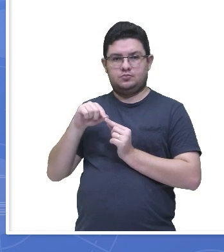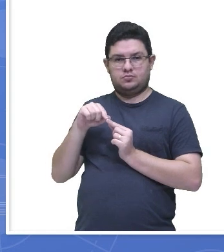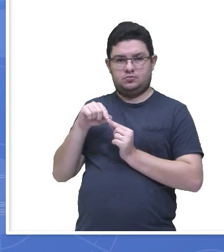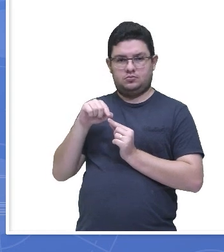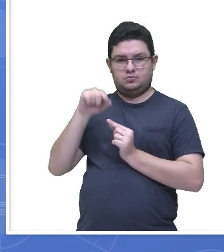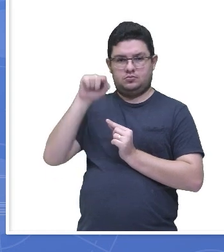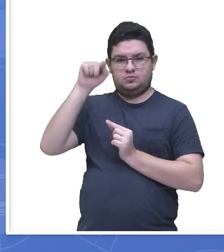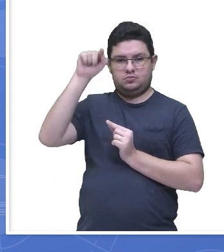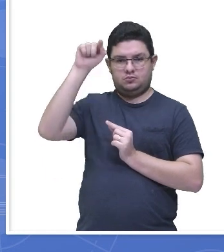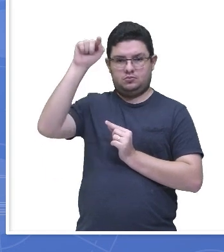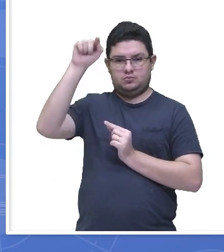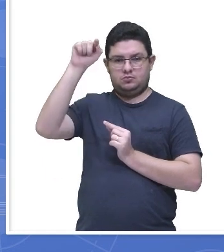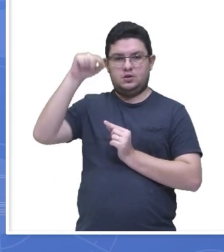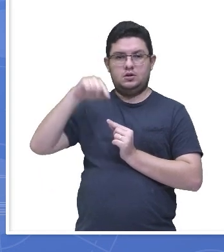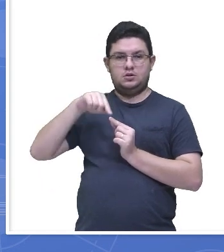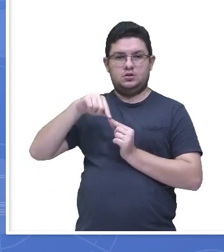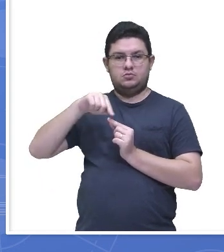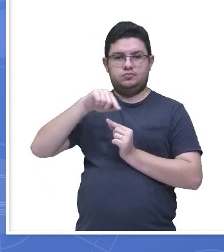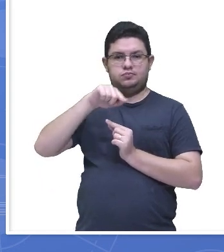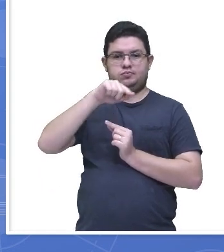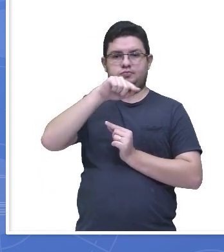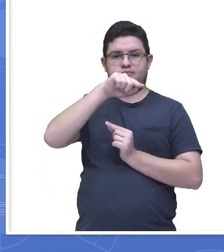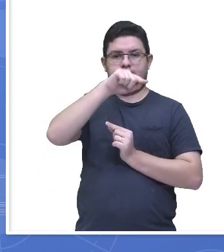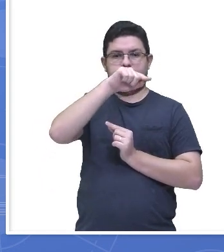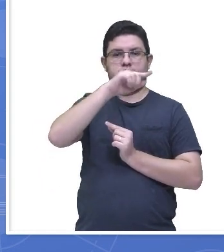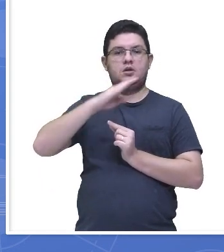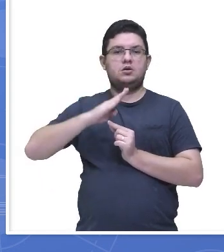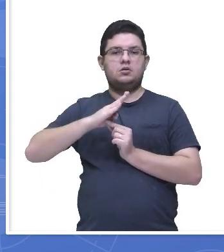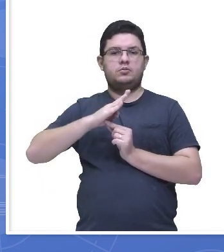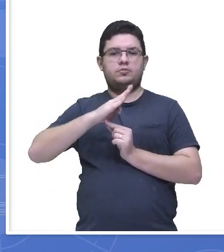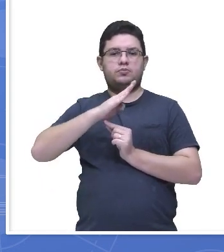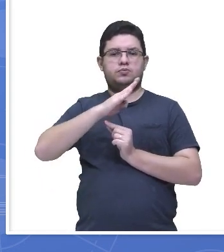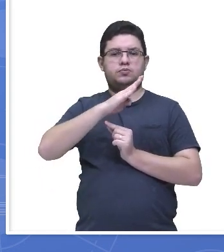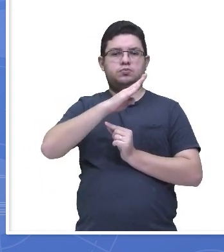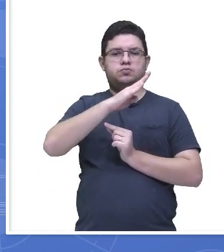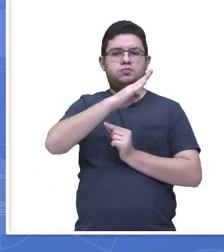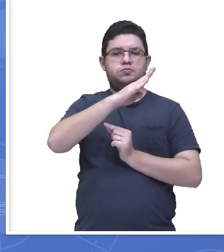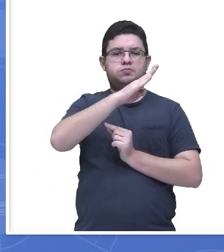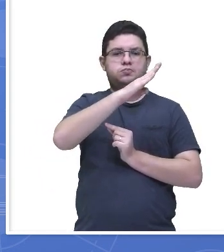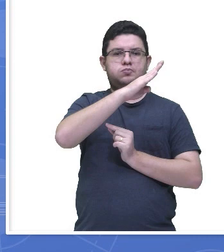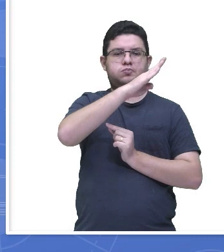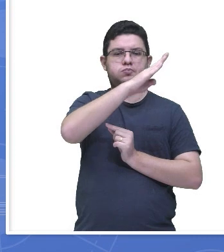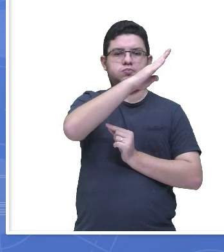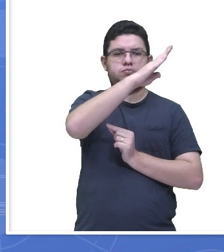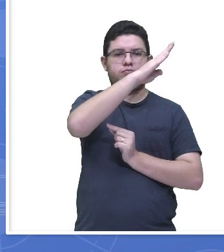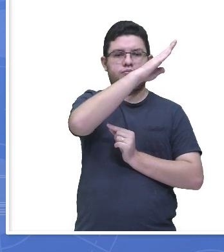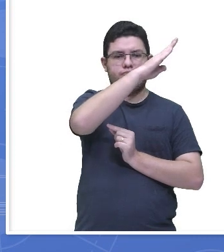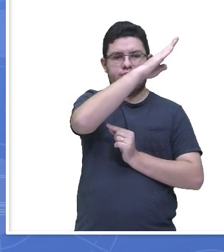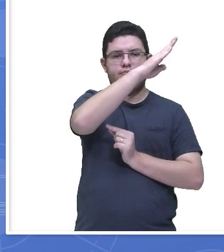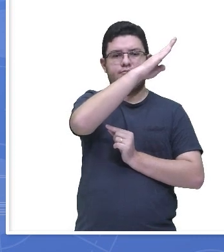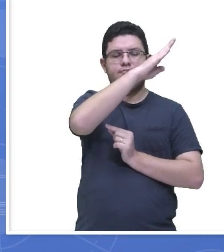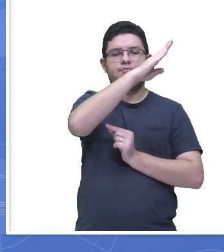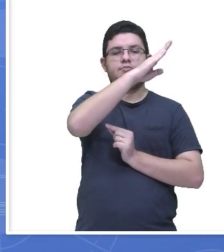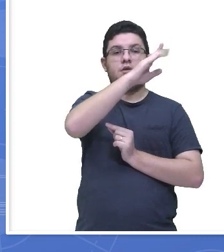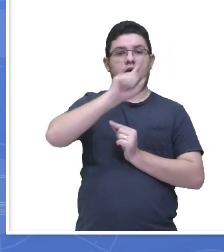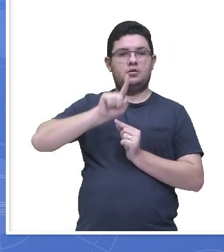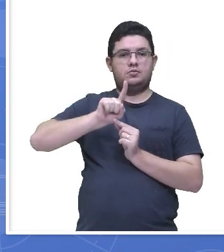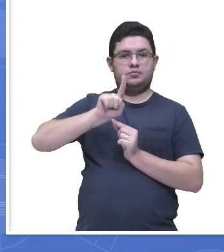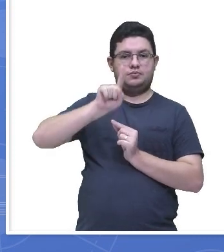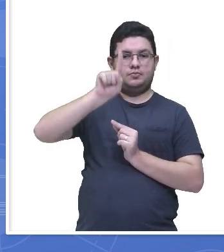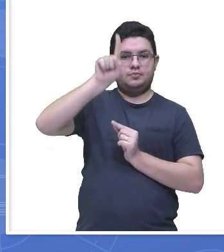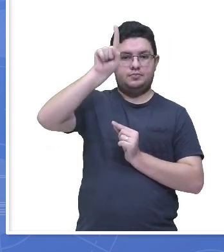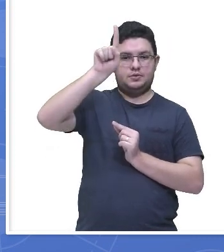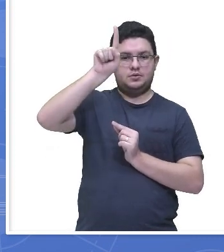estava progredindo, né, no decorrer da trajetória, ele estava caminhando no sentido da trajetória. Então